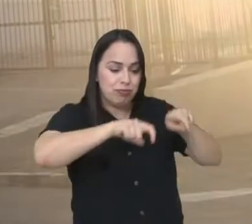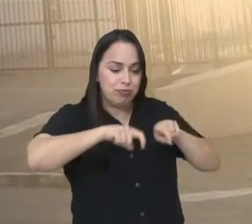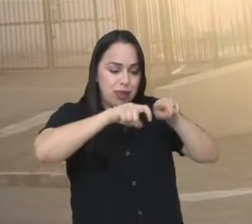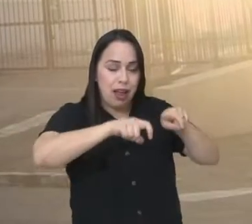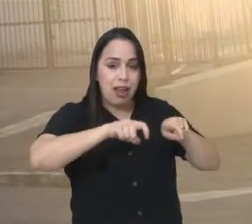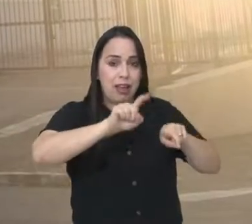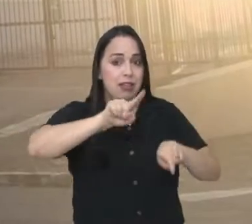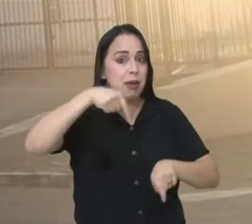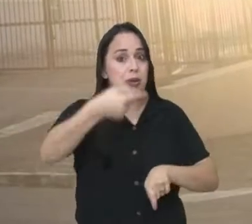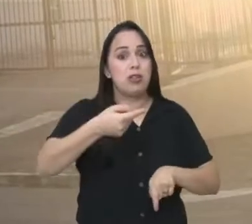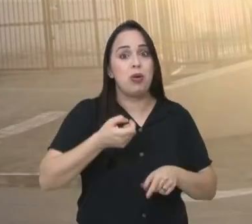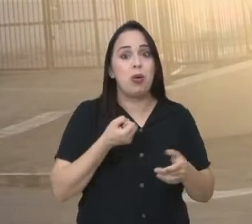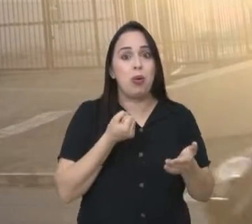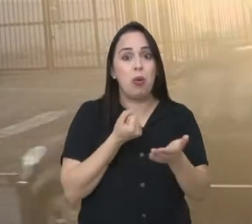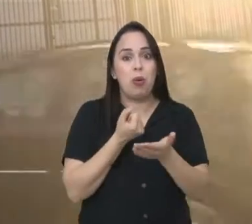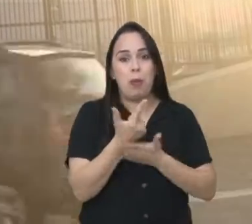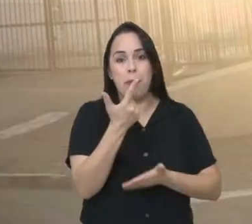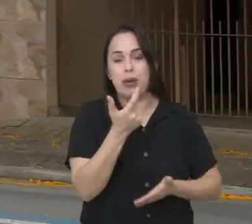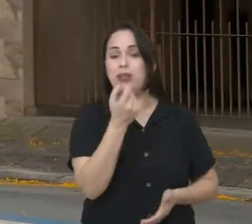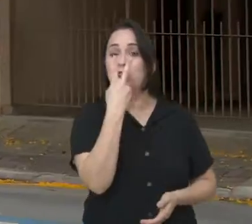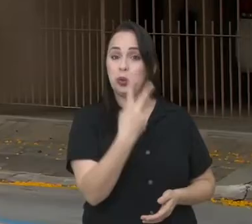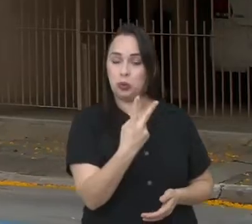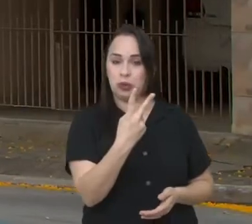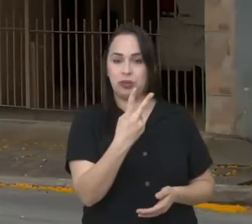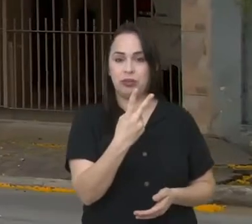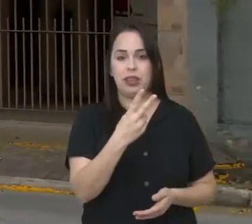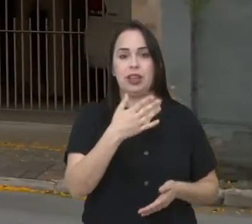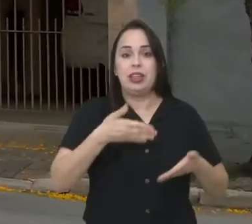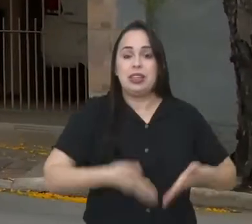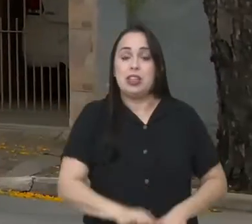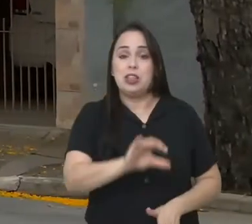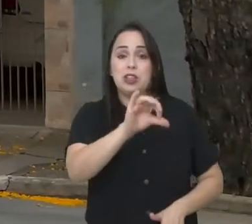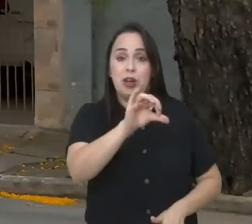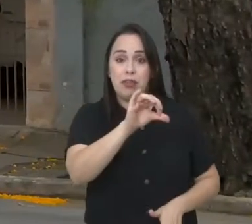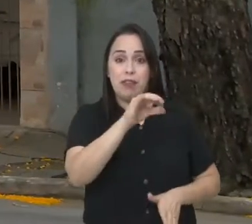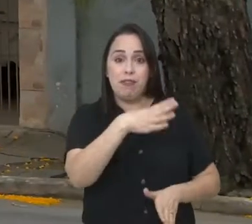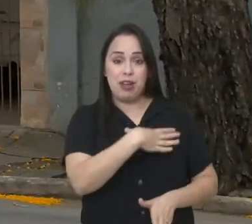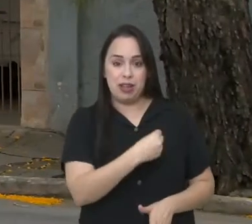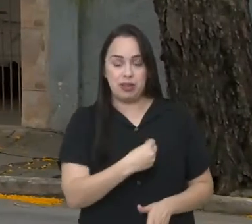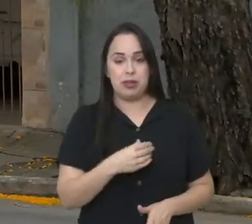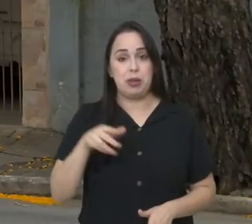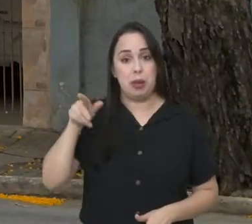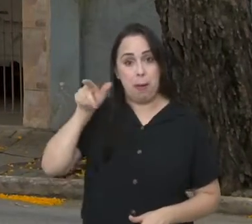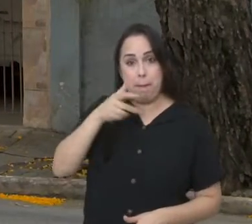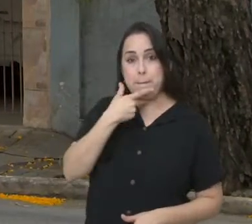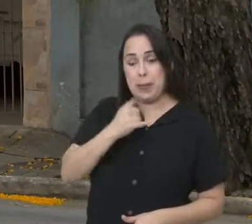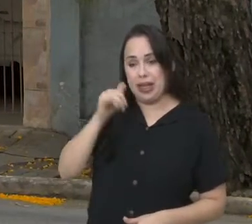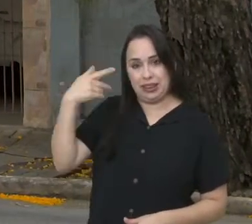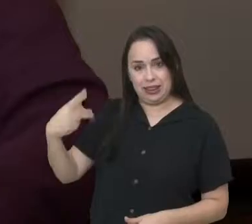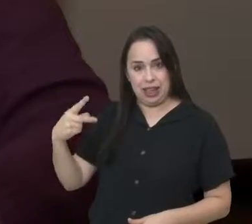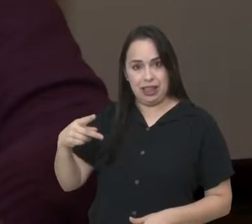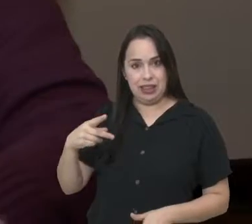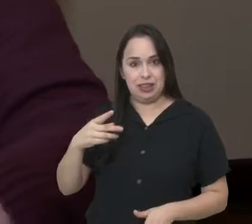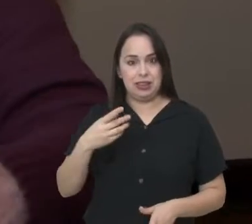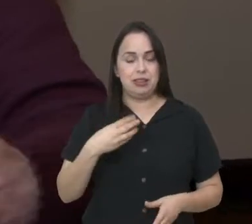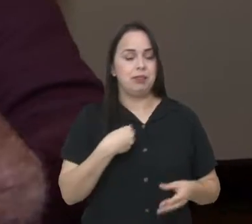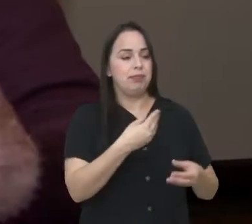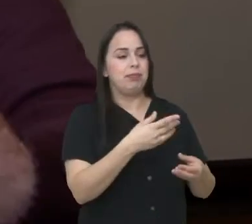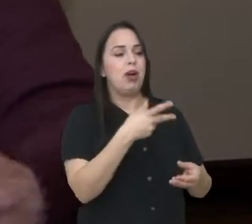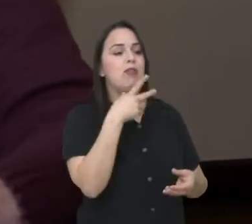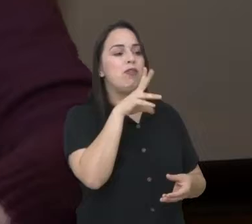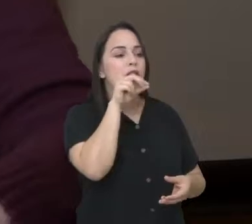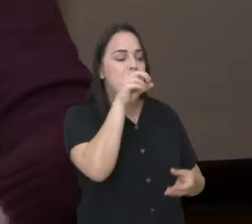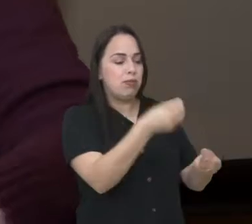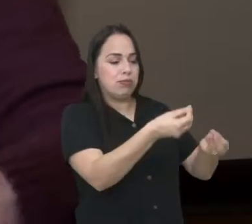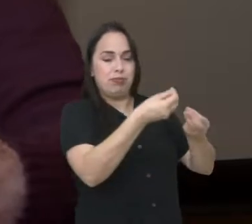no segundo casamento teve 9 filhos. O pai da Dona Emília herdou a chácara no Jardim São Dimas. Uma é